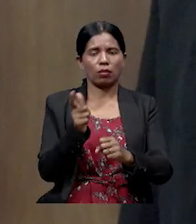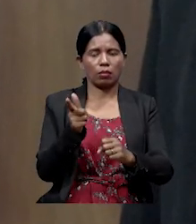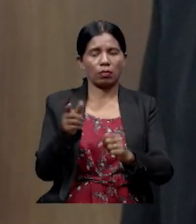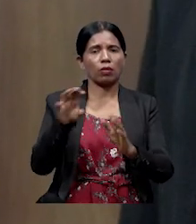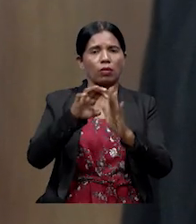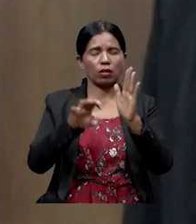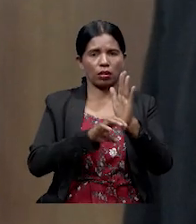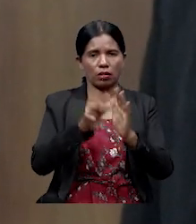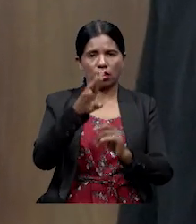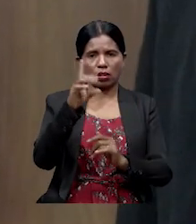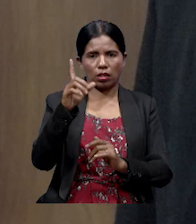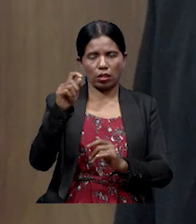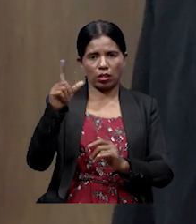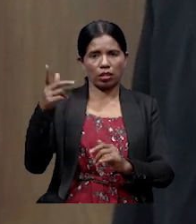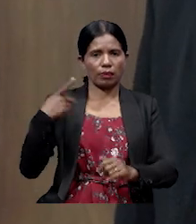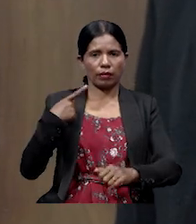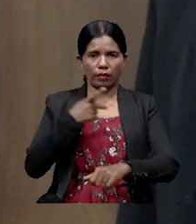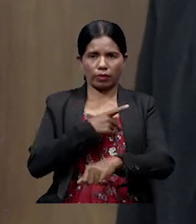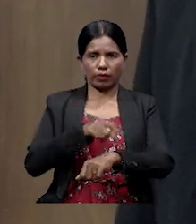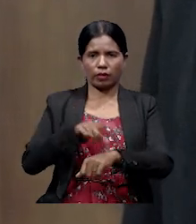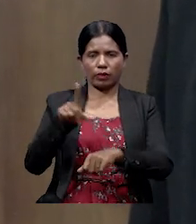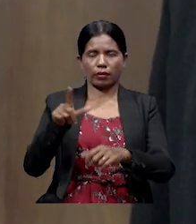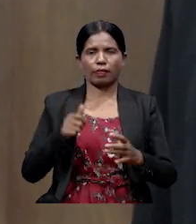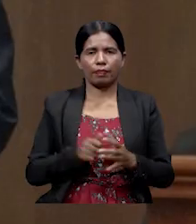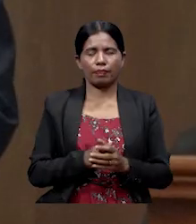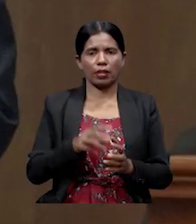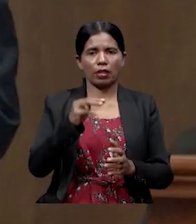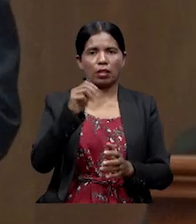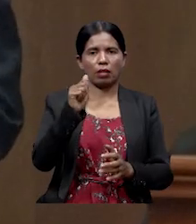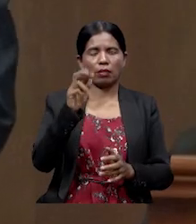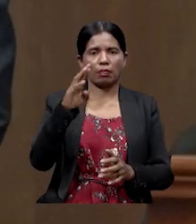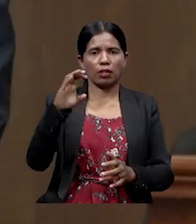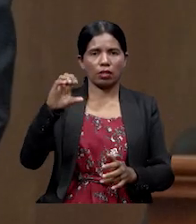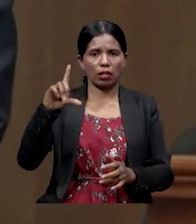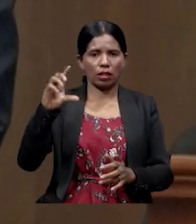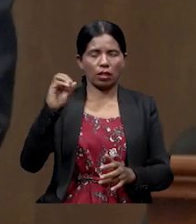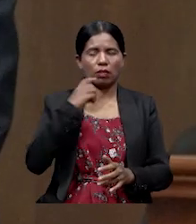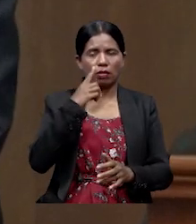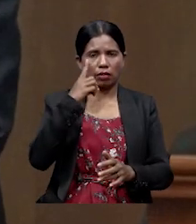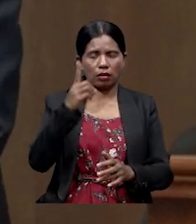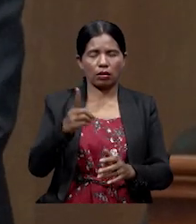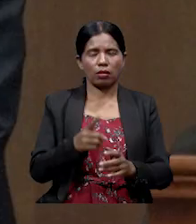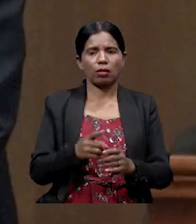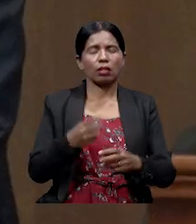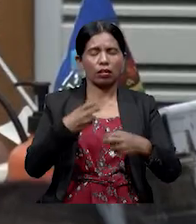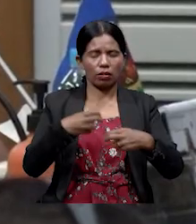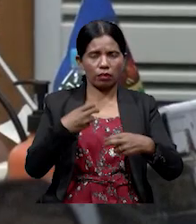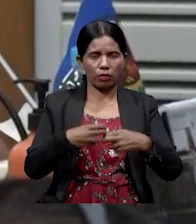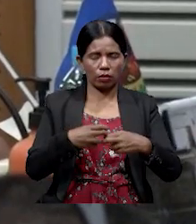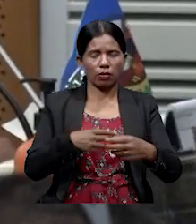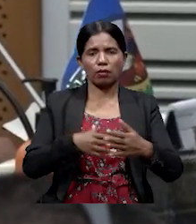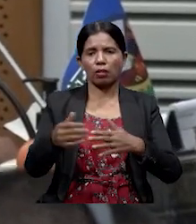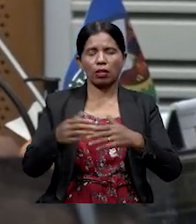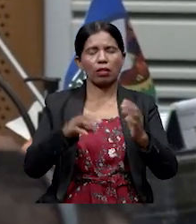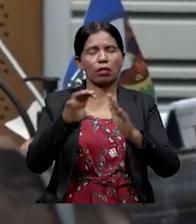Constituição RDTLI e a Parlamento Nacional. Marcelo Rebelo Hateten desafio para qualquer Constituição. La os